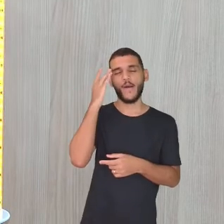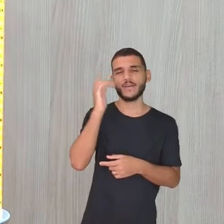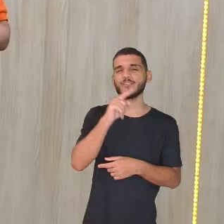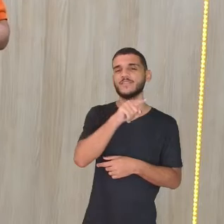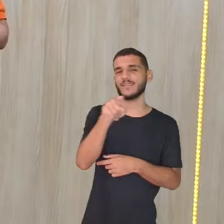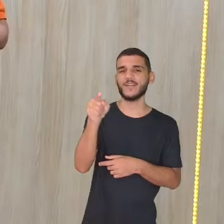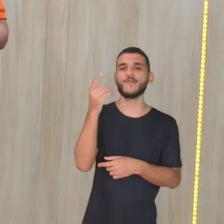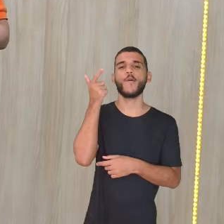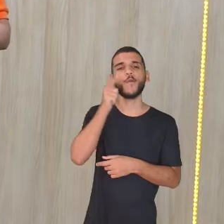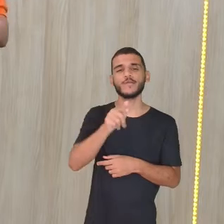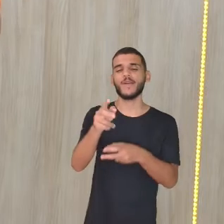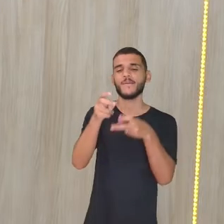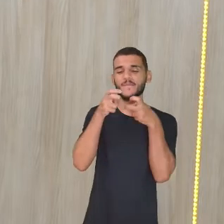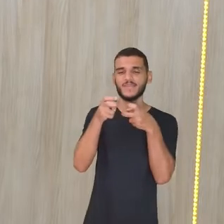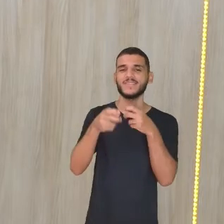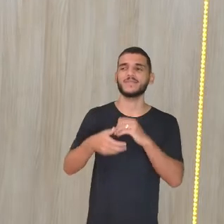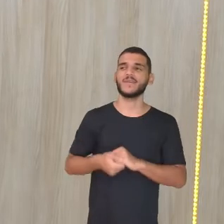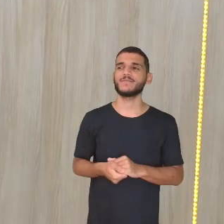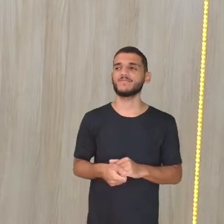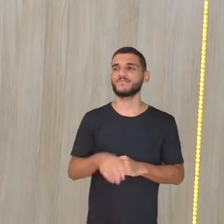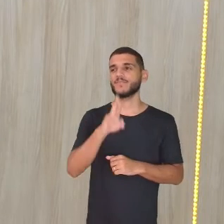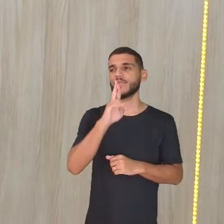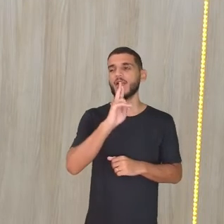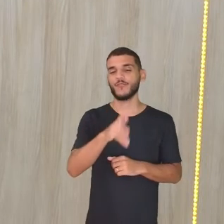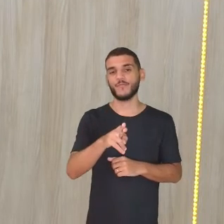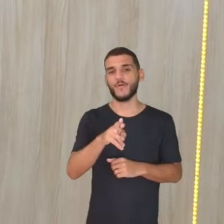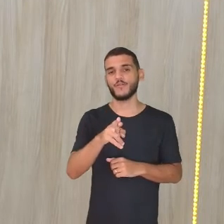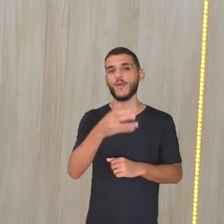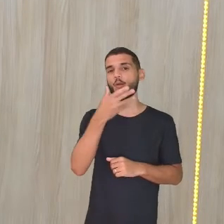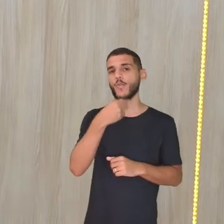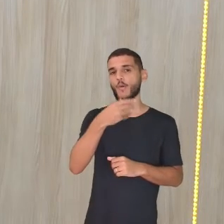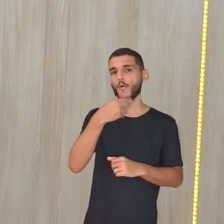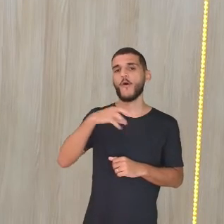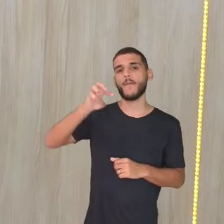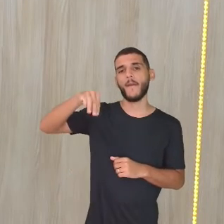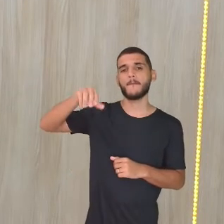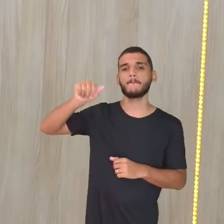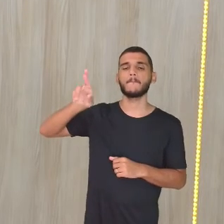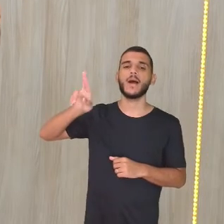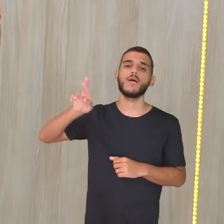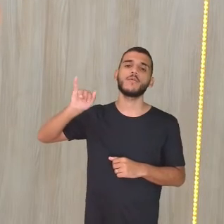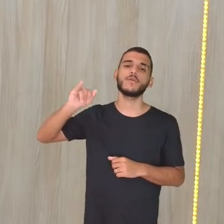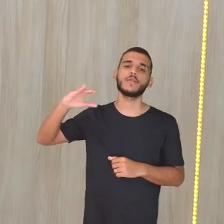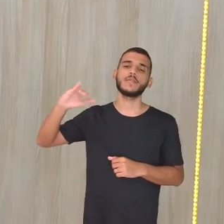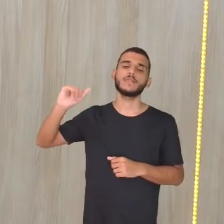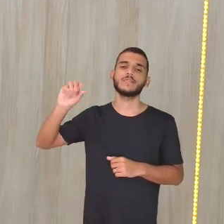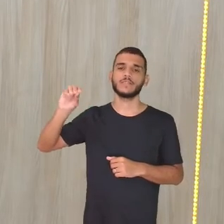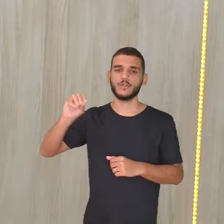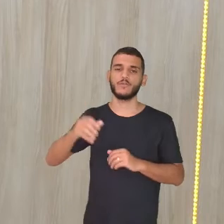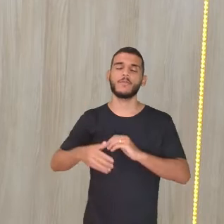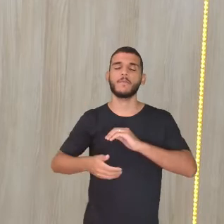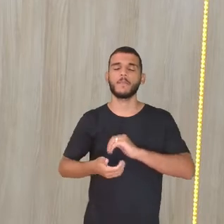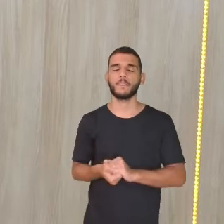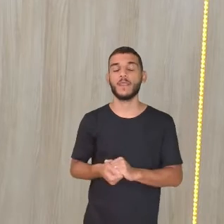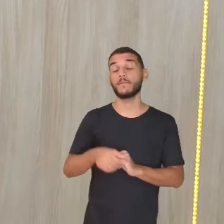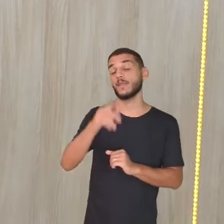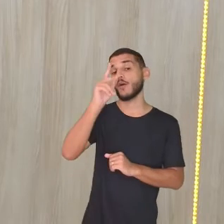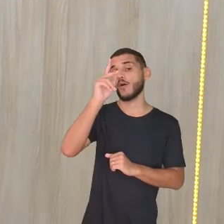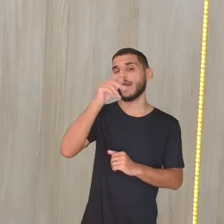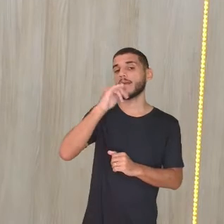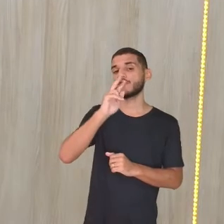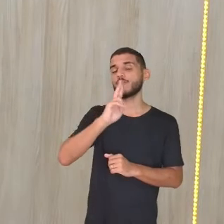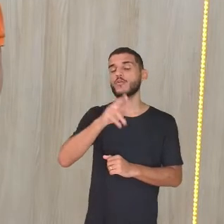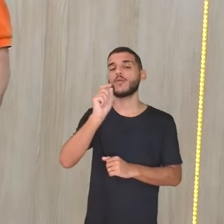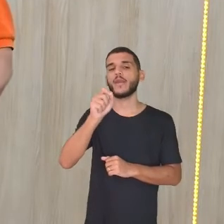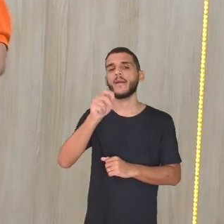é, professora Viviane. A resposta de Maurício de Souza, né, quando ele diz que o professor tem preocupação